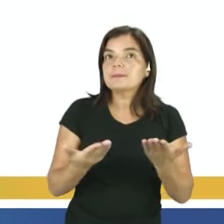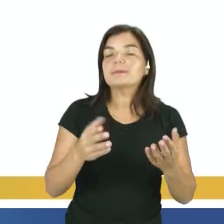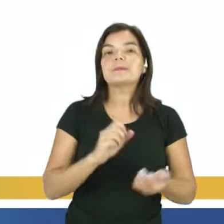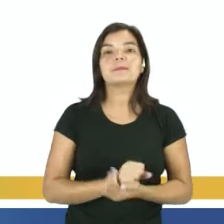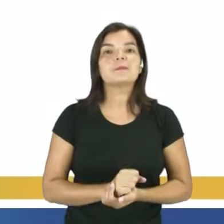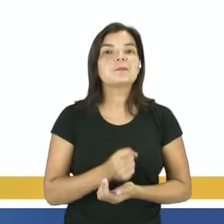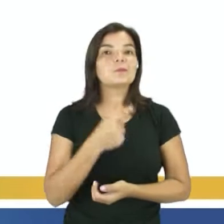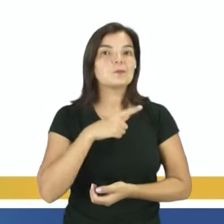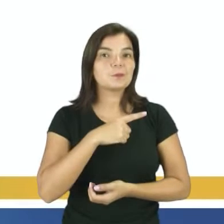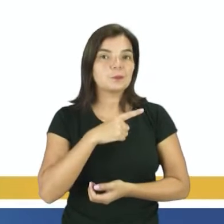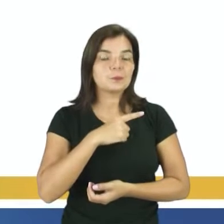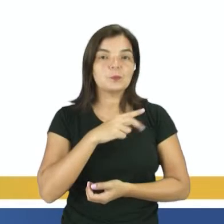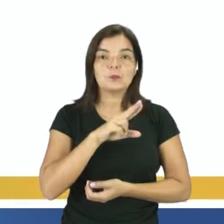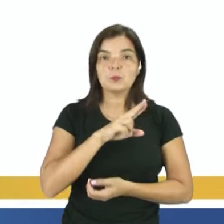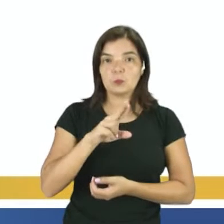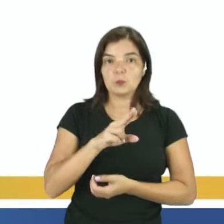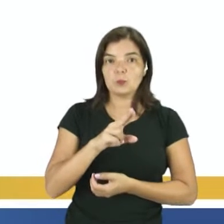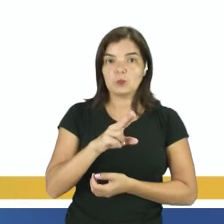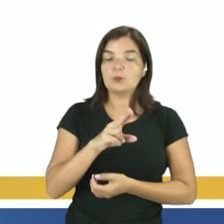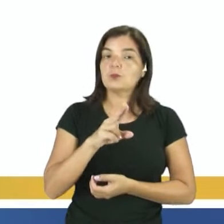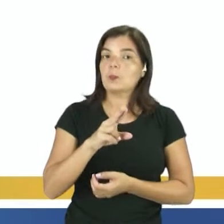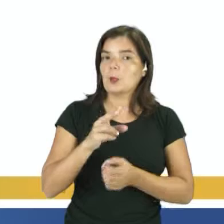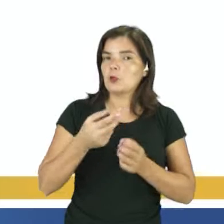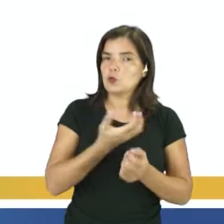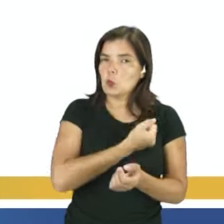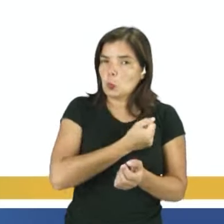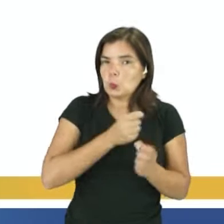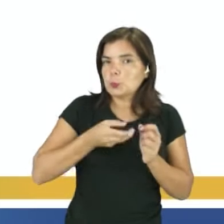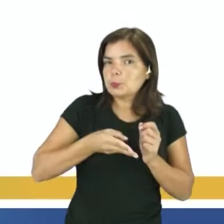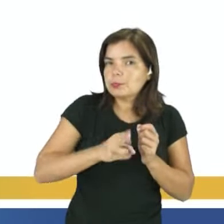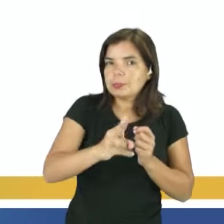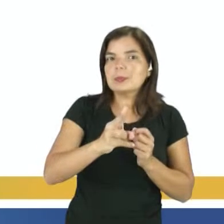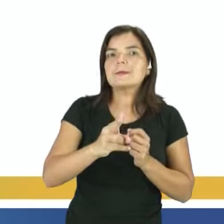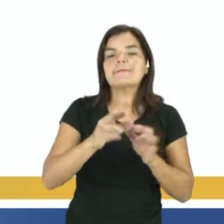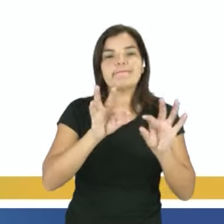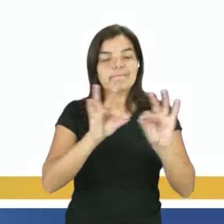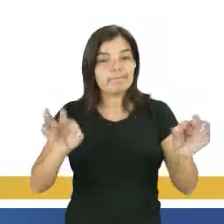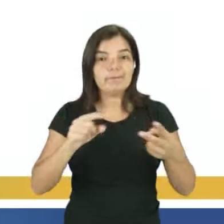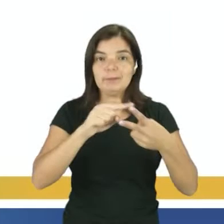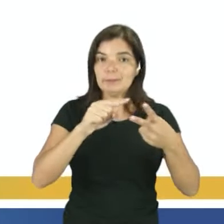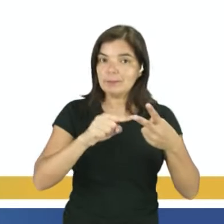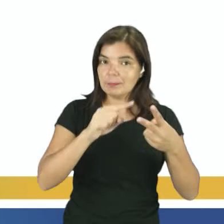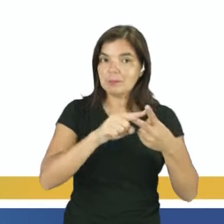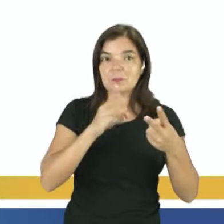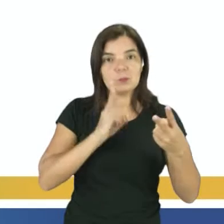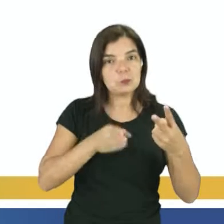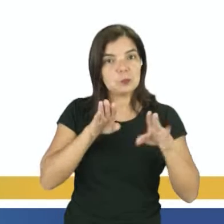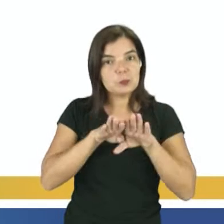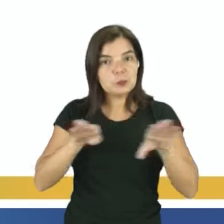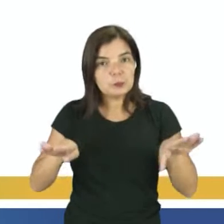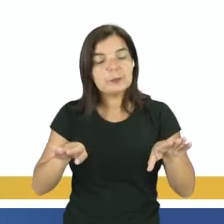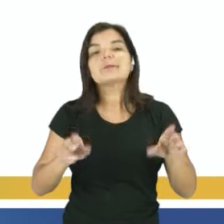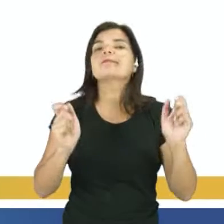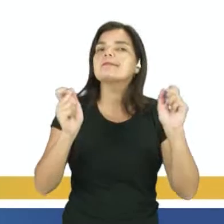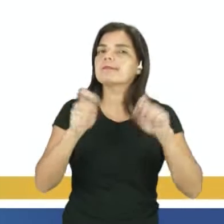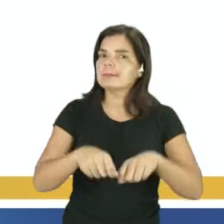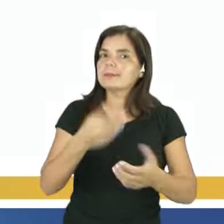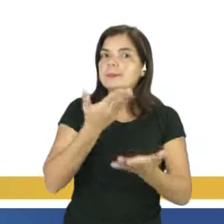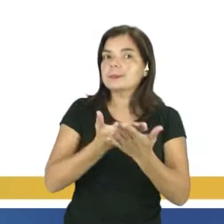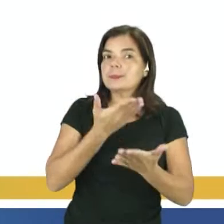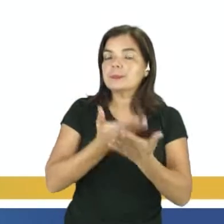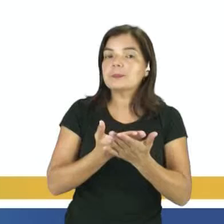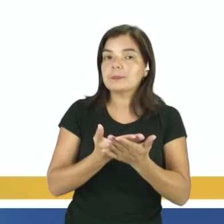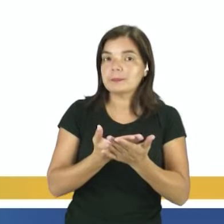sendo, quando temos um número finito de retas, em especial duas em um mesmo plano, podemos estudar